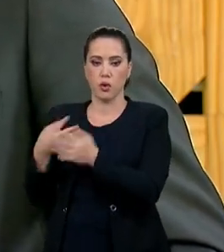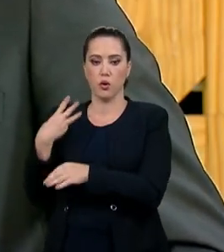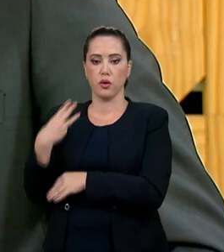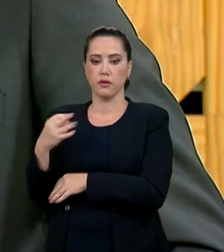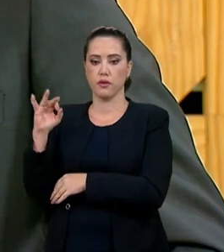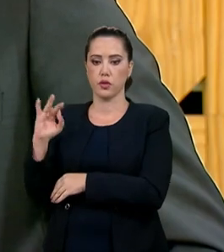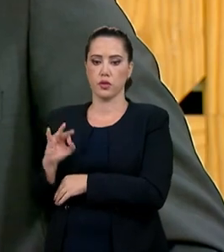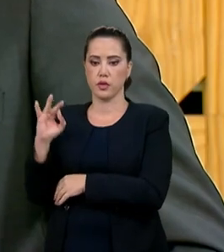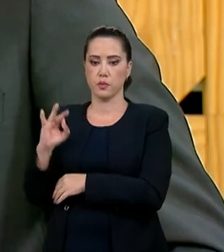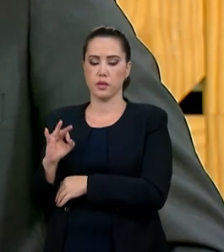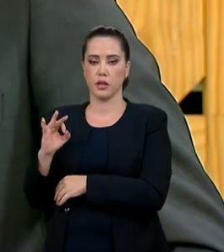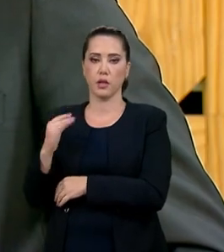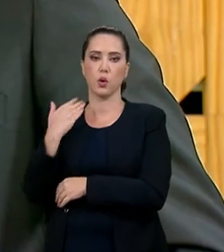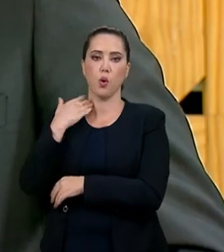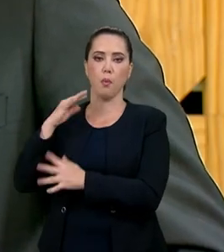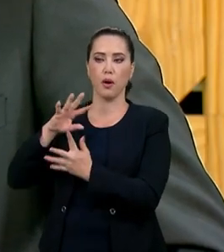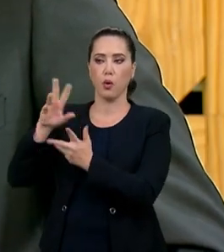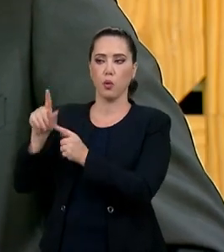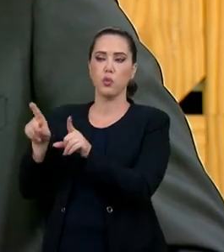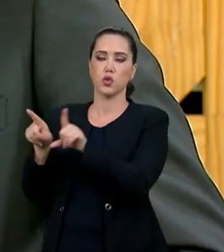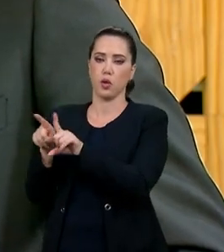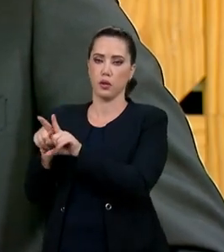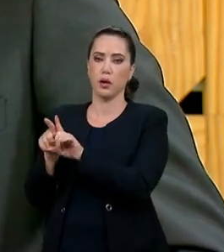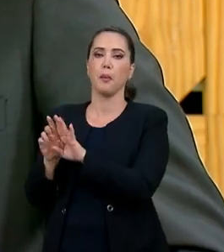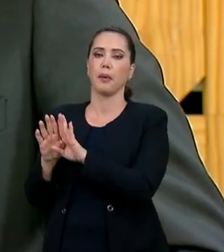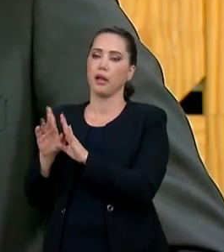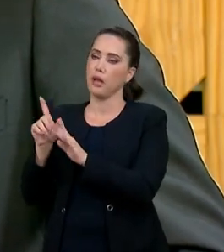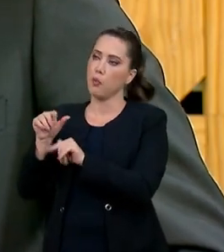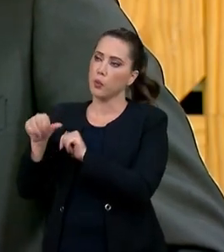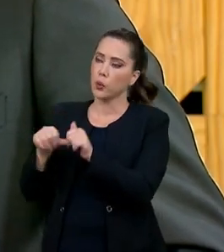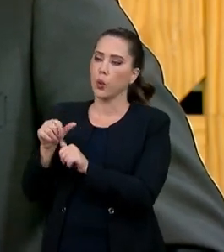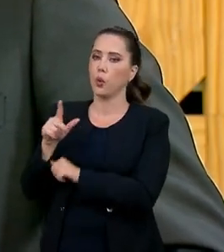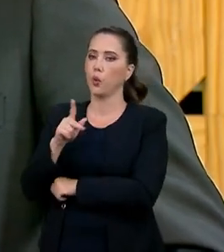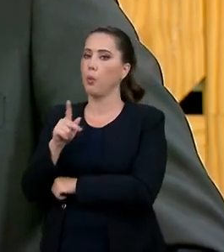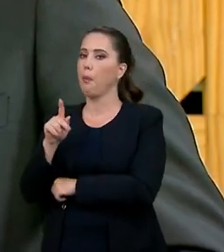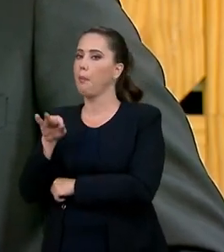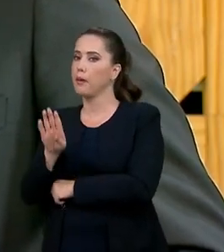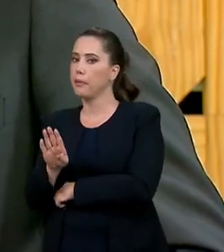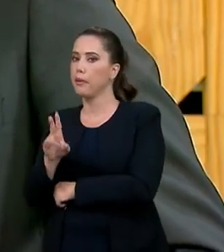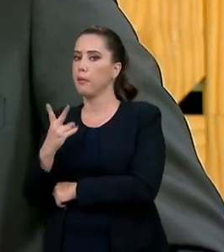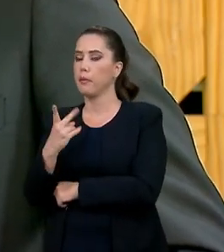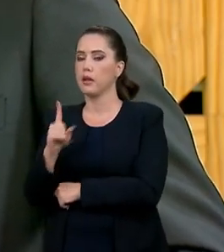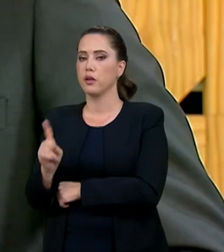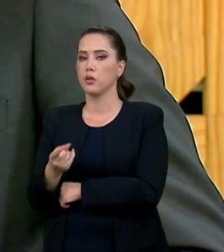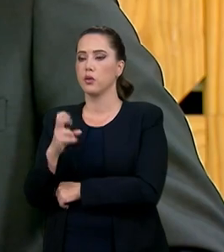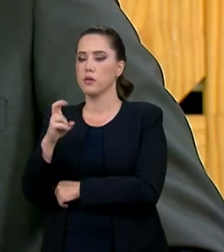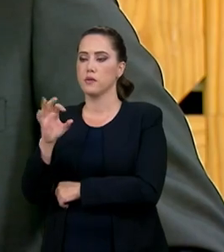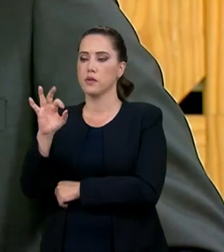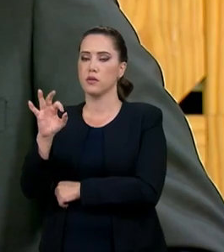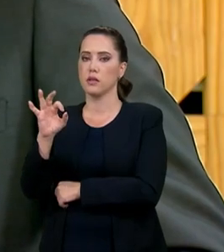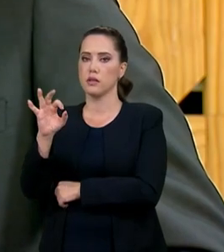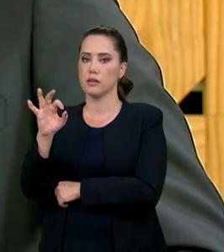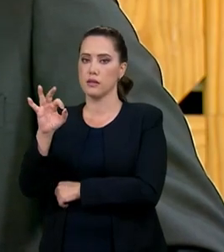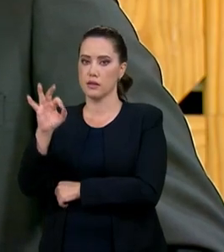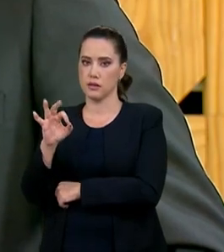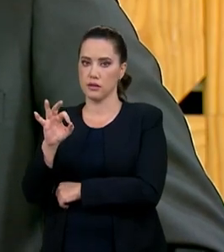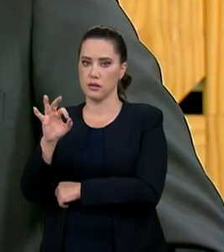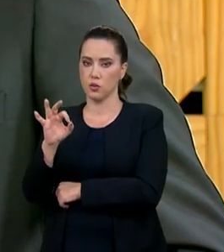nesse mês de outubro, também fez uma revisão do crescimento do PIB brasileiro para 2,5% em